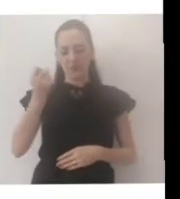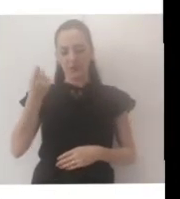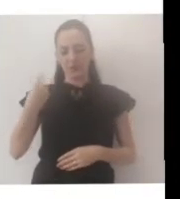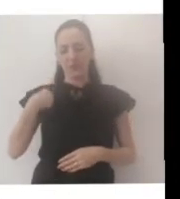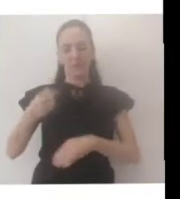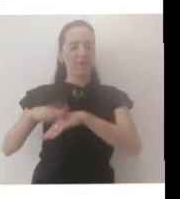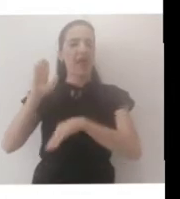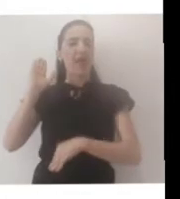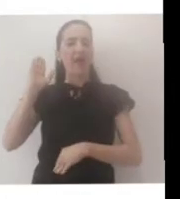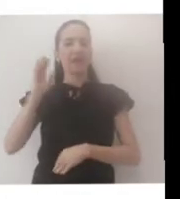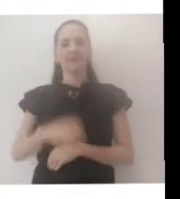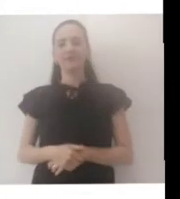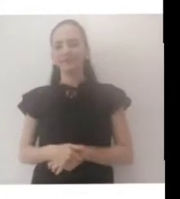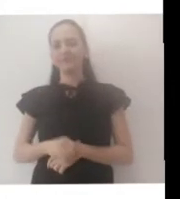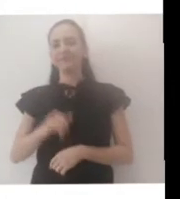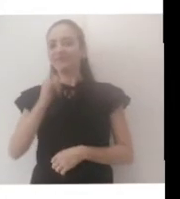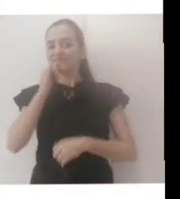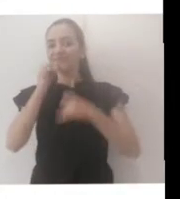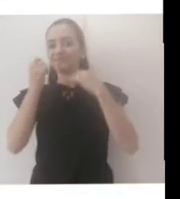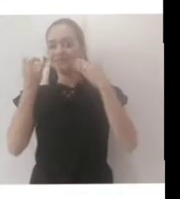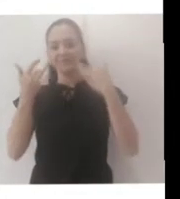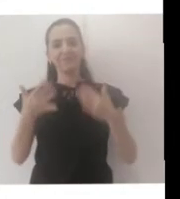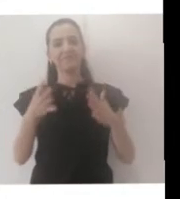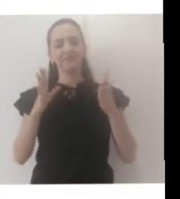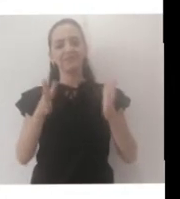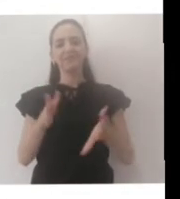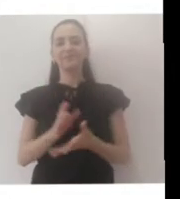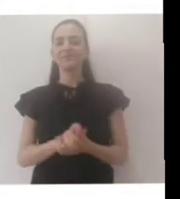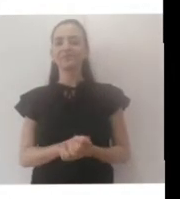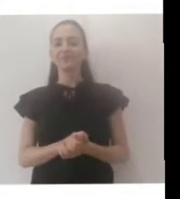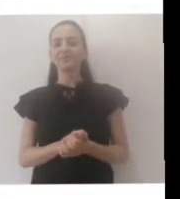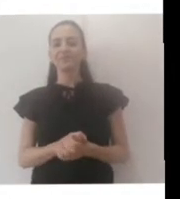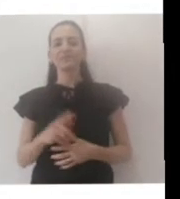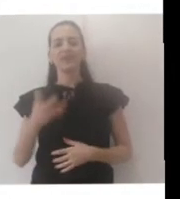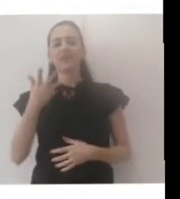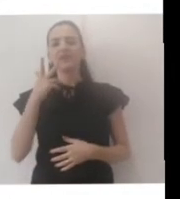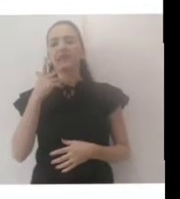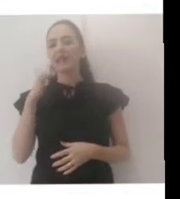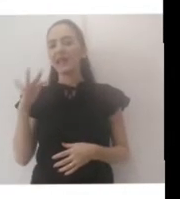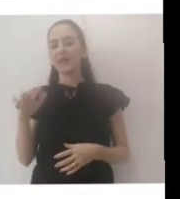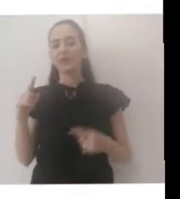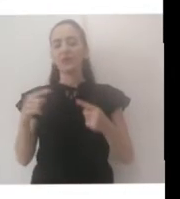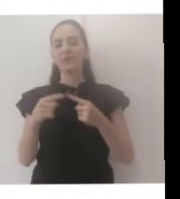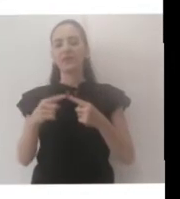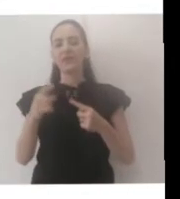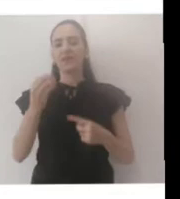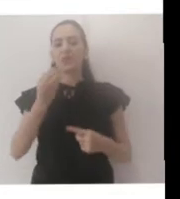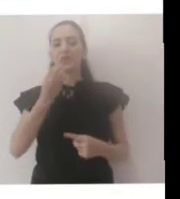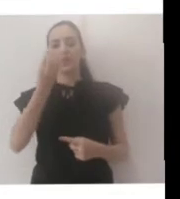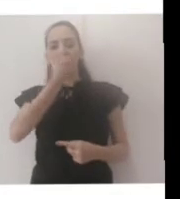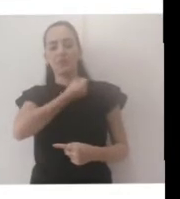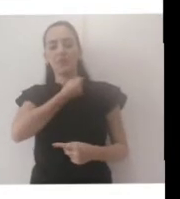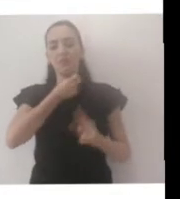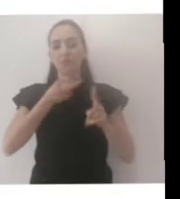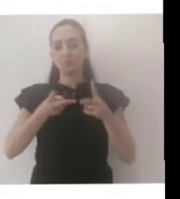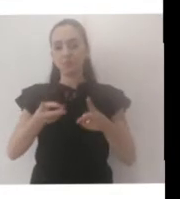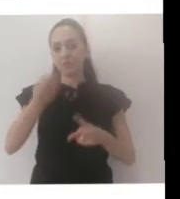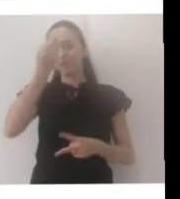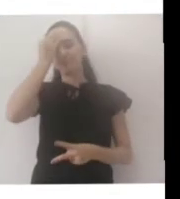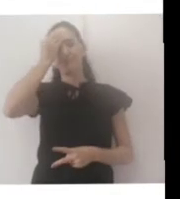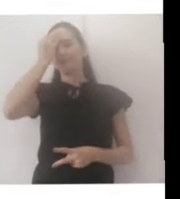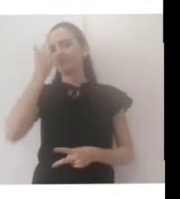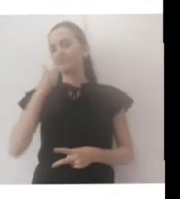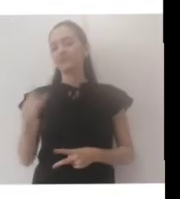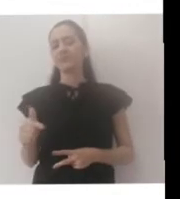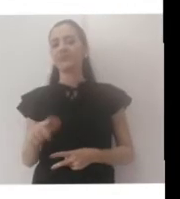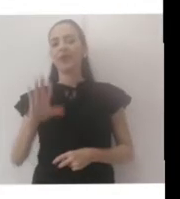que a professora. Foi o exemplo que eu dei para vocês no outro vídeo. Isso significa que a criança ainda não conserva quantidades, entretanto,